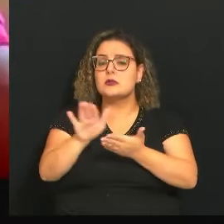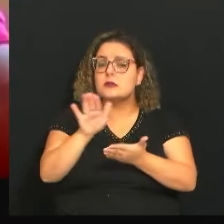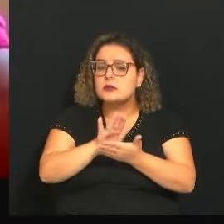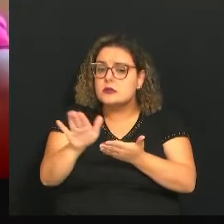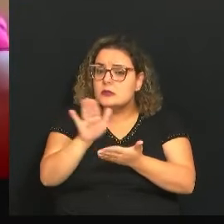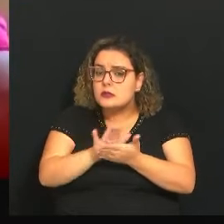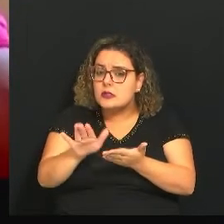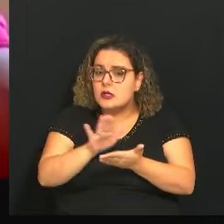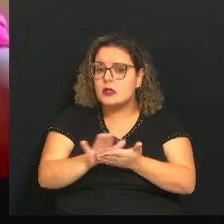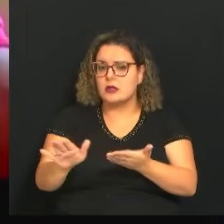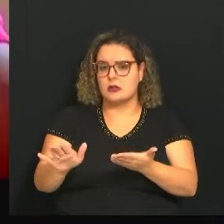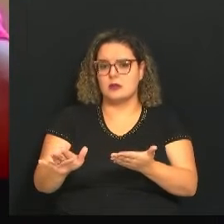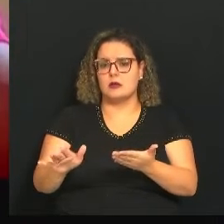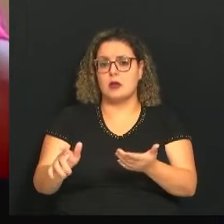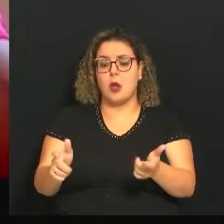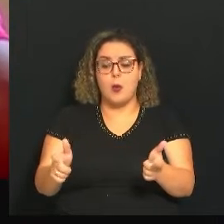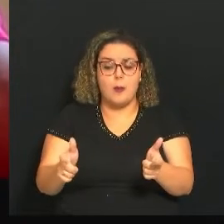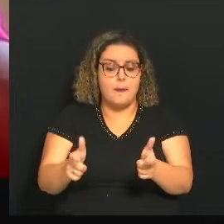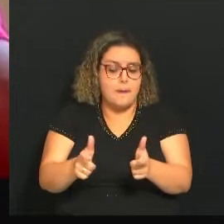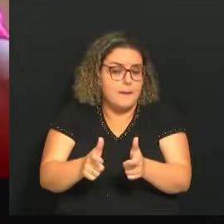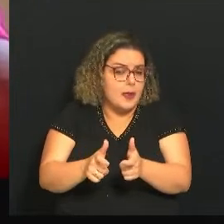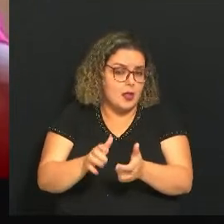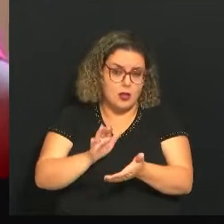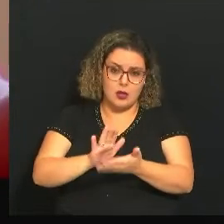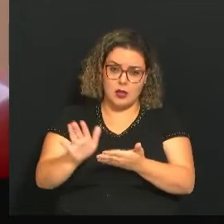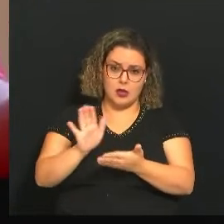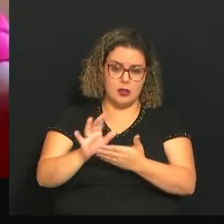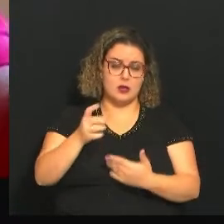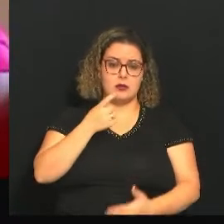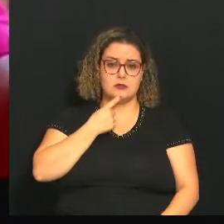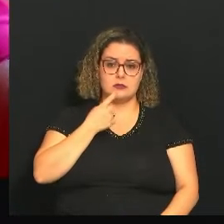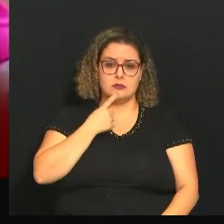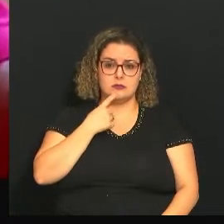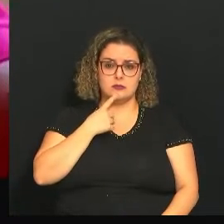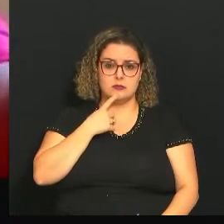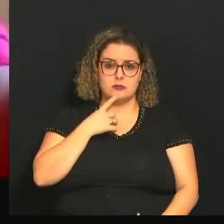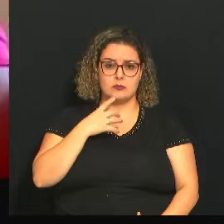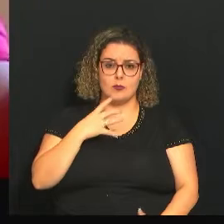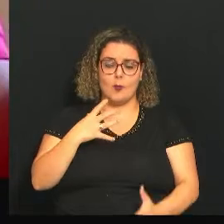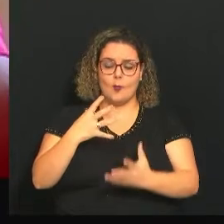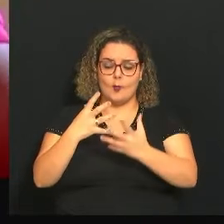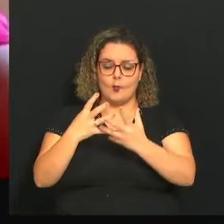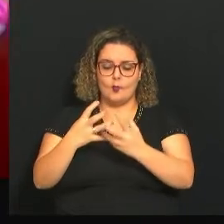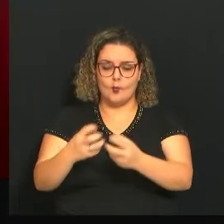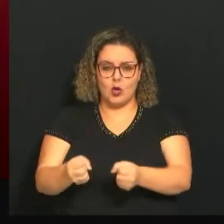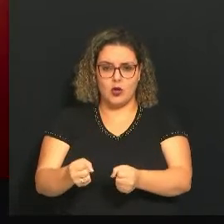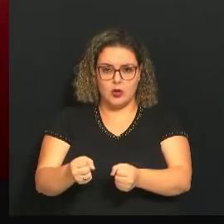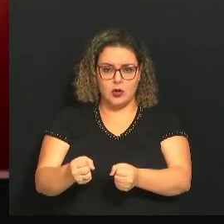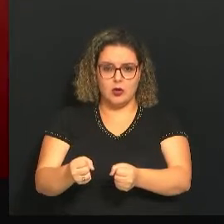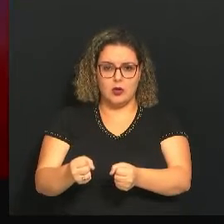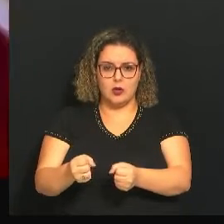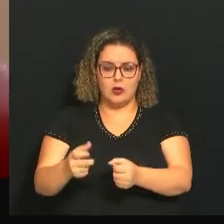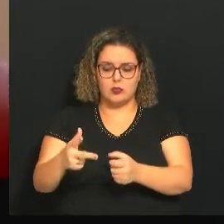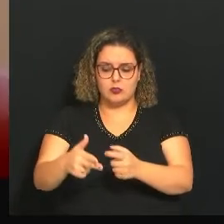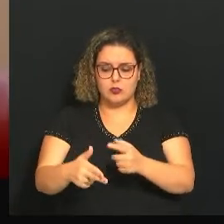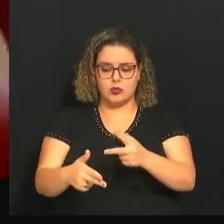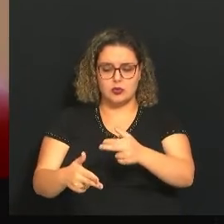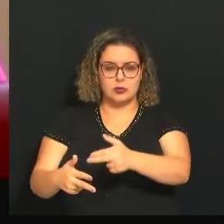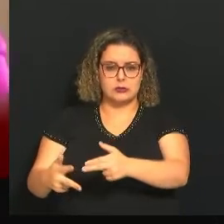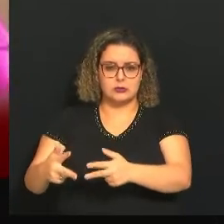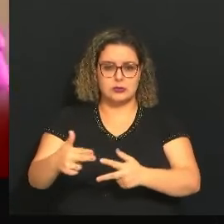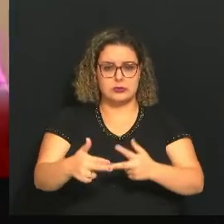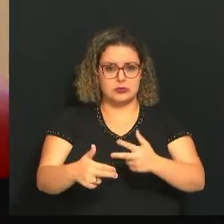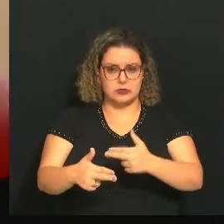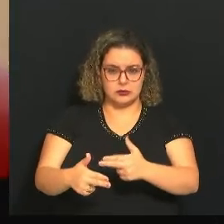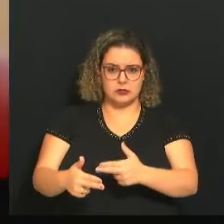o menor gasto da história de Campinas. É um enxugamento total do Estado. Então, essa visão de Estado, que é importante o pessoal